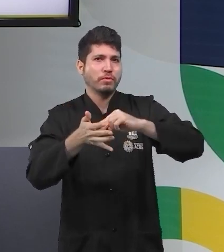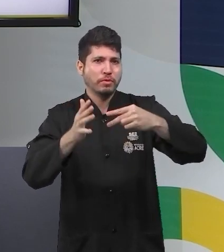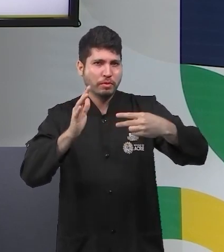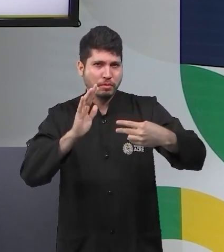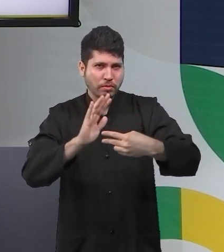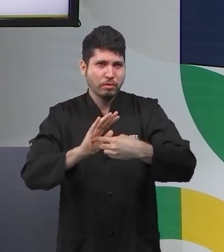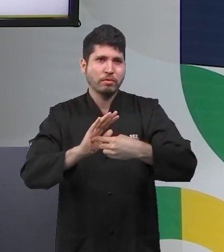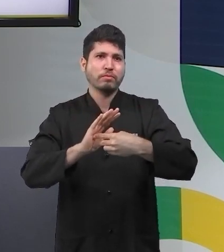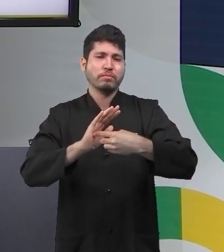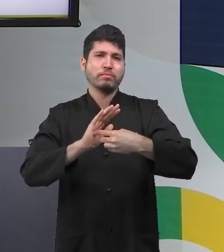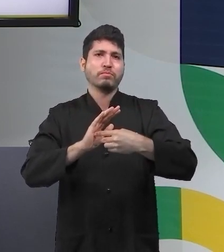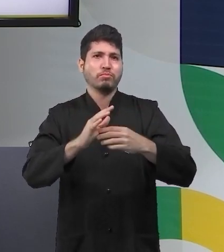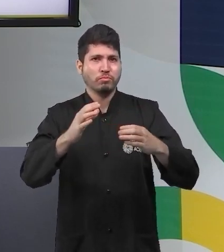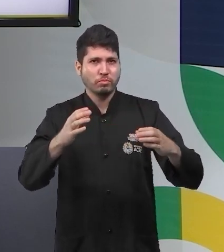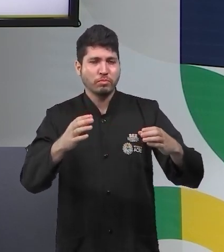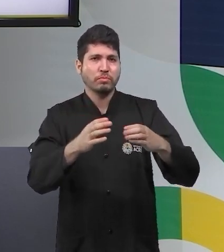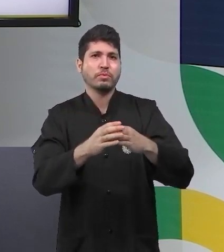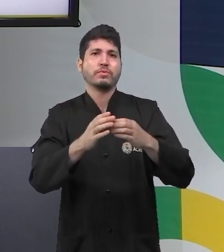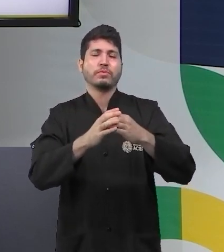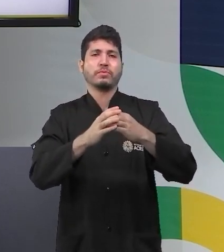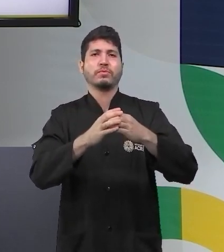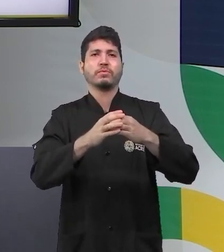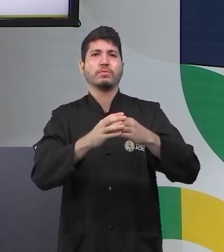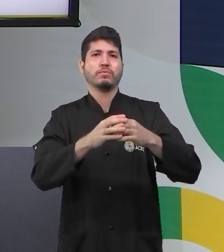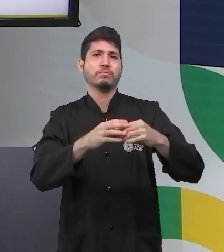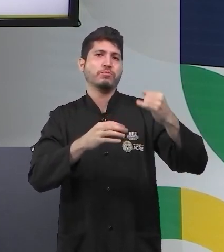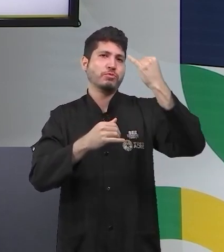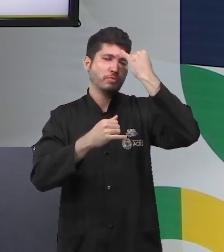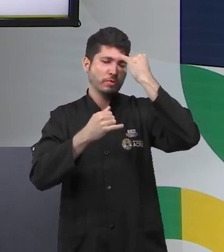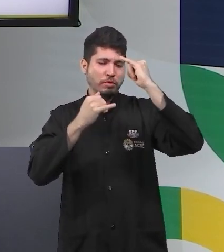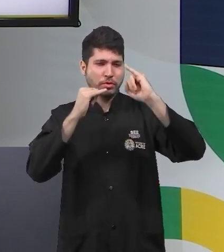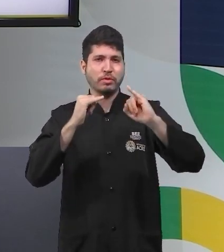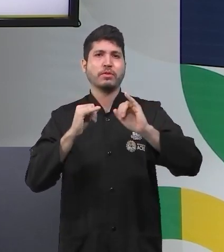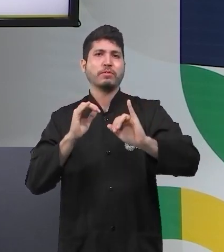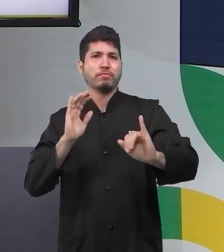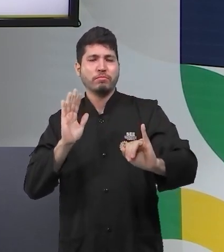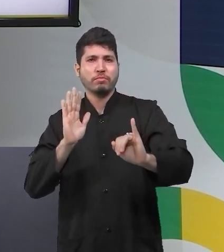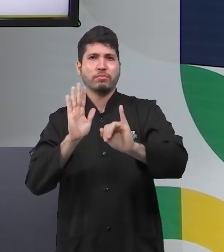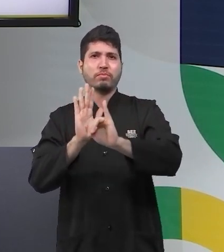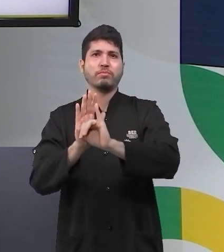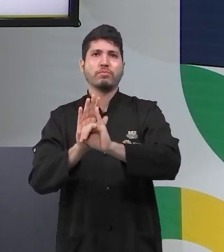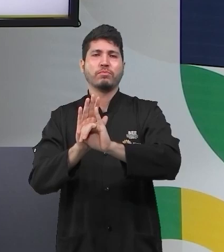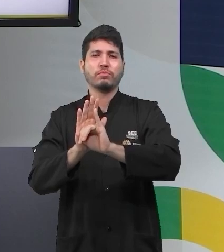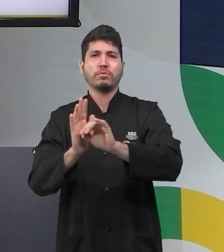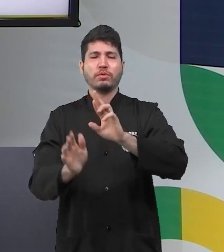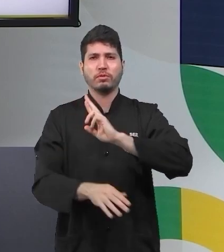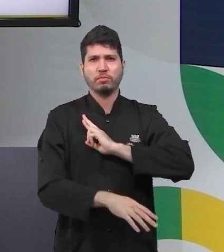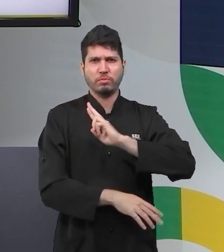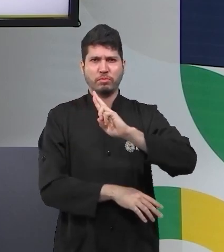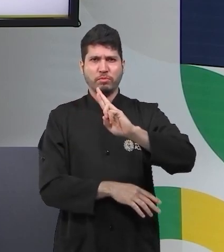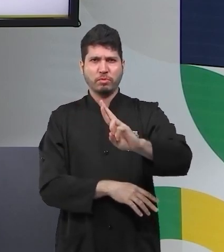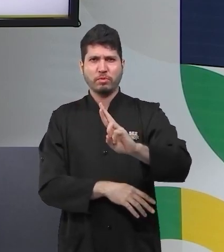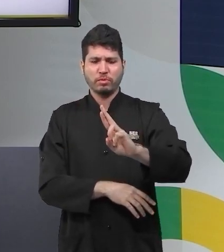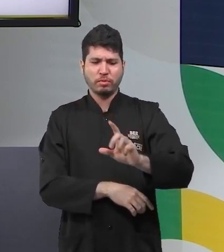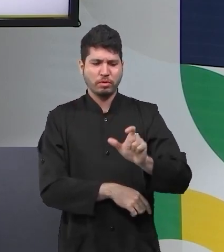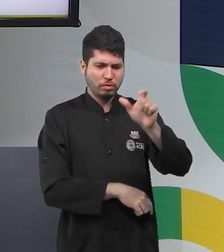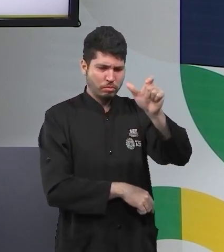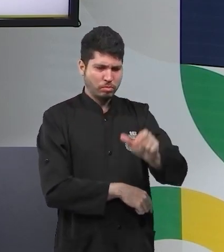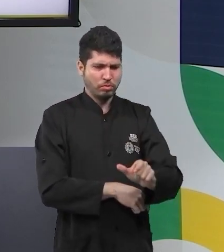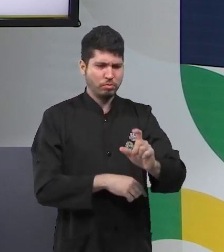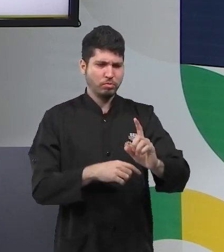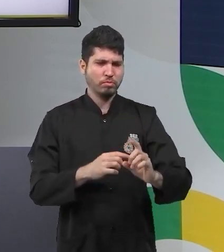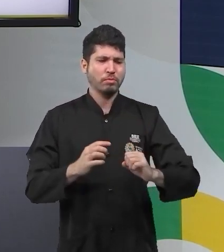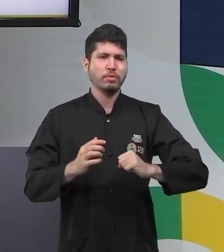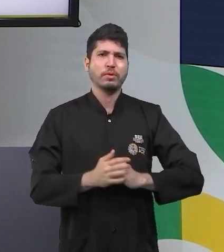forma de manifestação de saber que representa fidedignamente quem o indivíduo se identifica como ser.